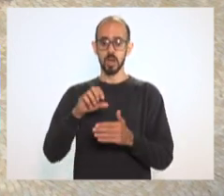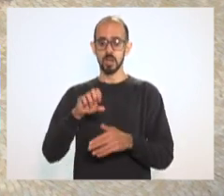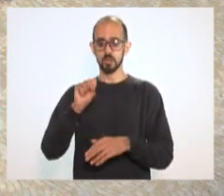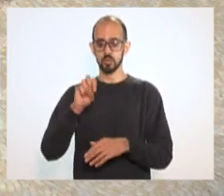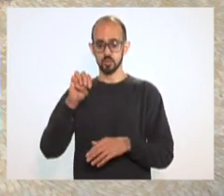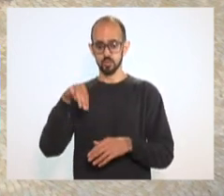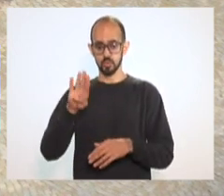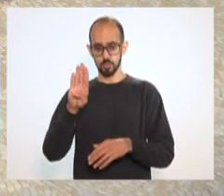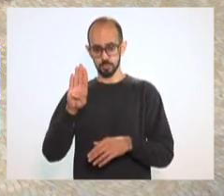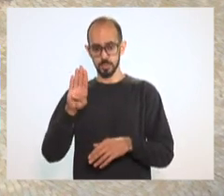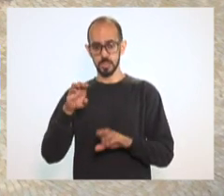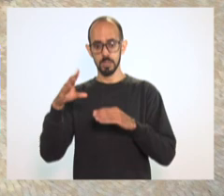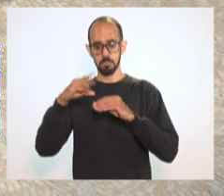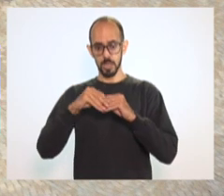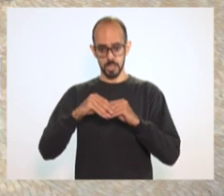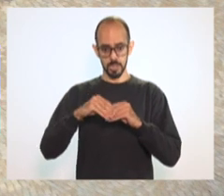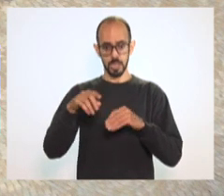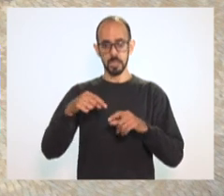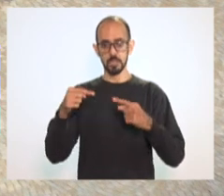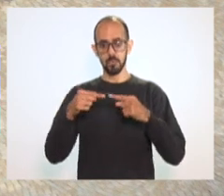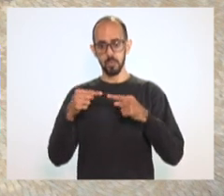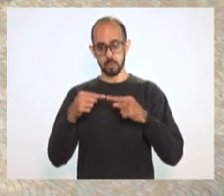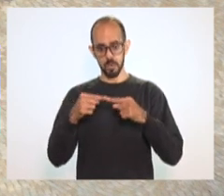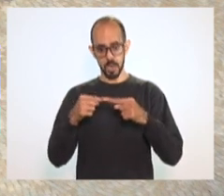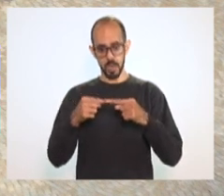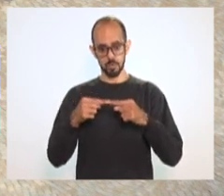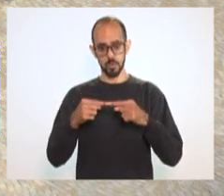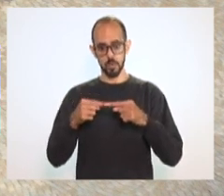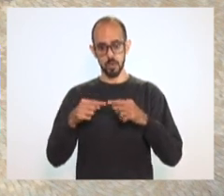resolução o parecer é favorável as emendas 3 e 4